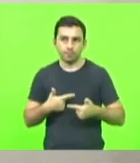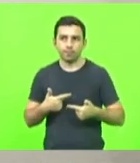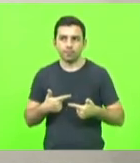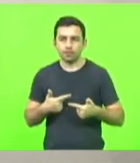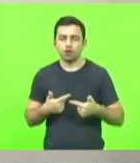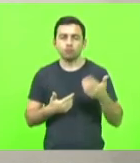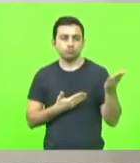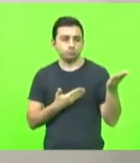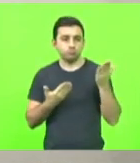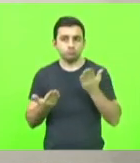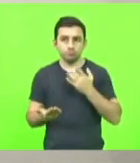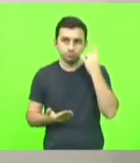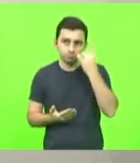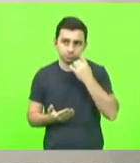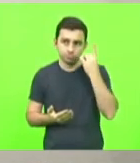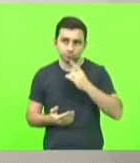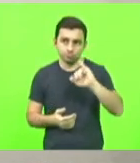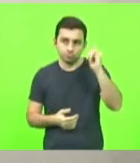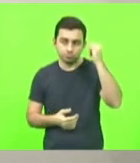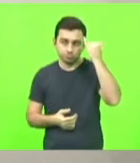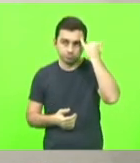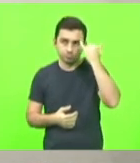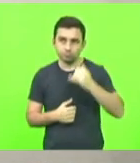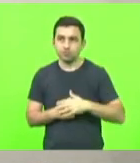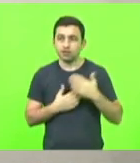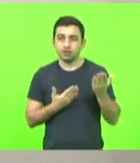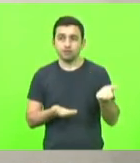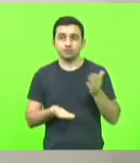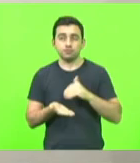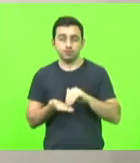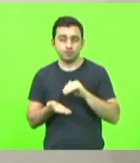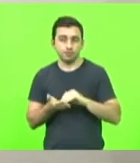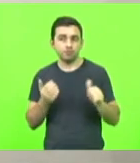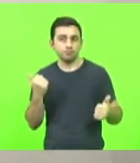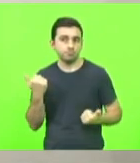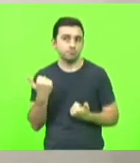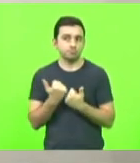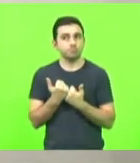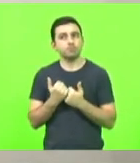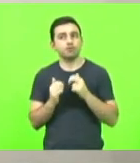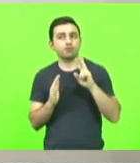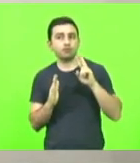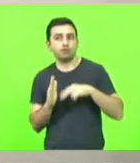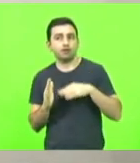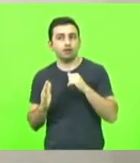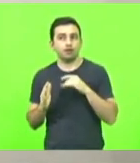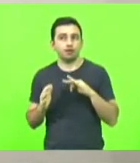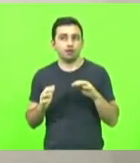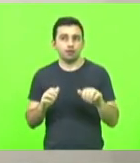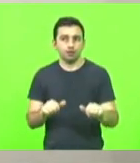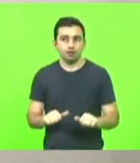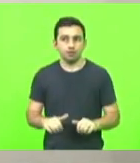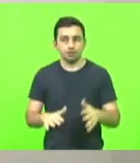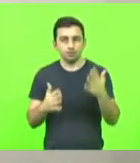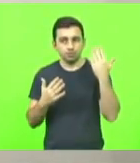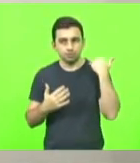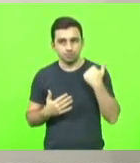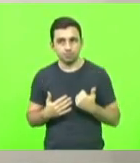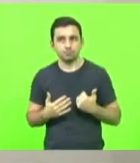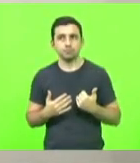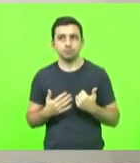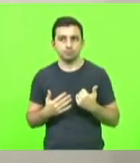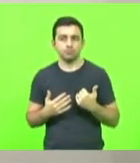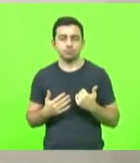senhor deputado Jair Minotto para, como secretário ad hoc, proceder à leitura das atas das sessões anteriores